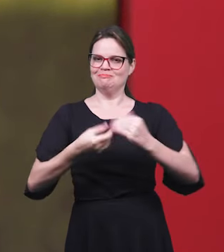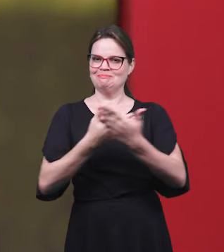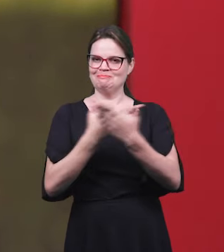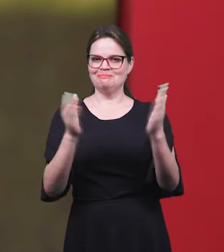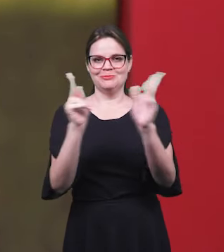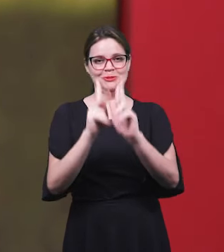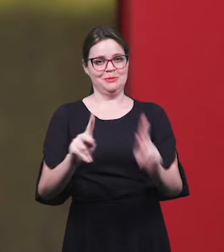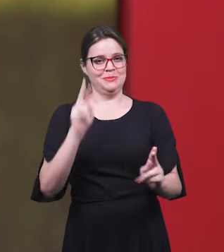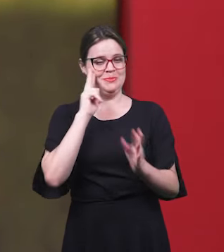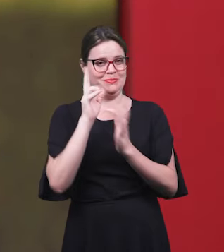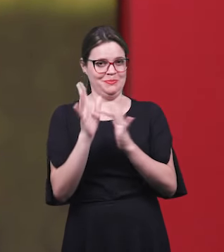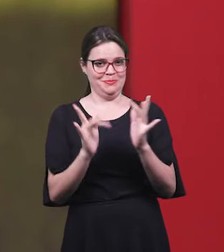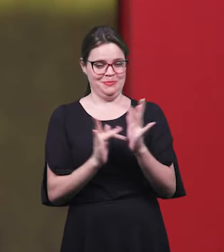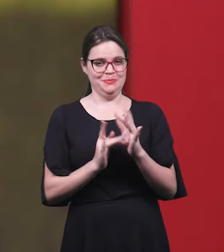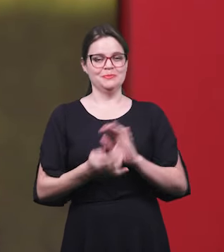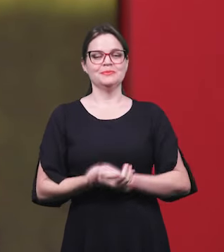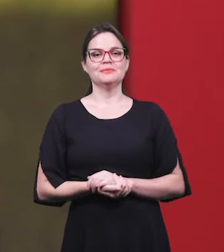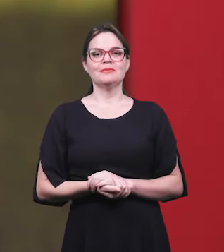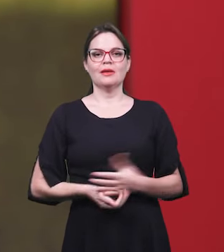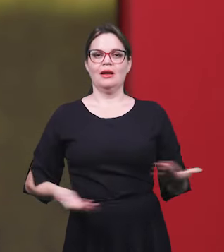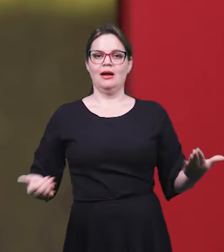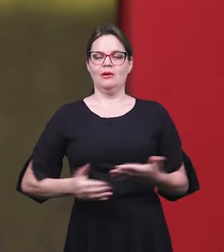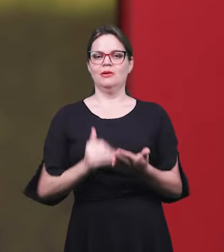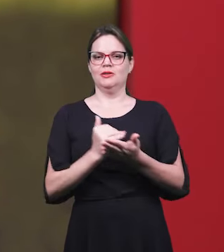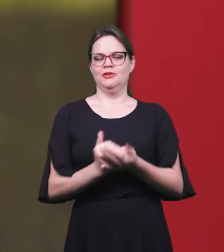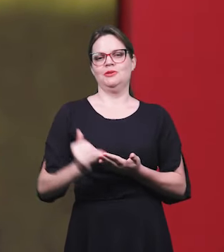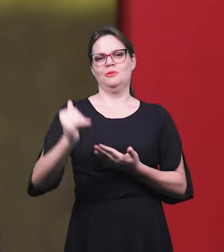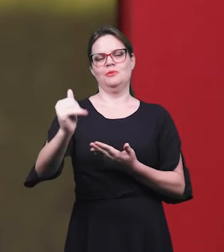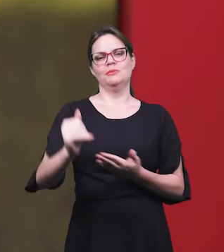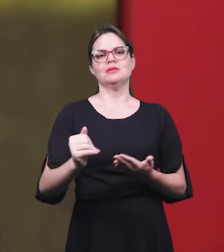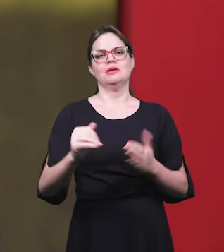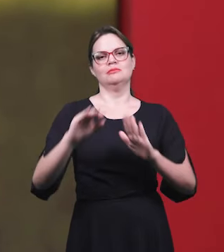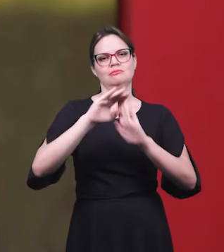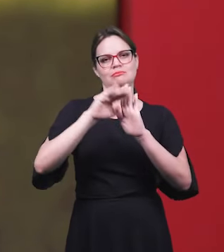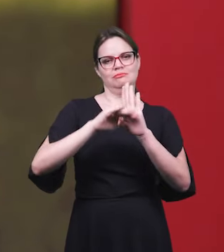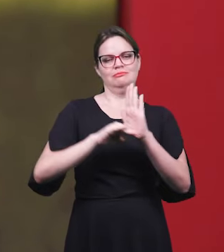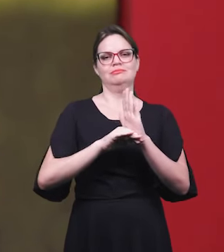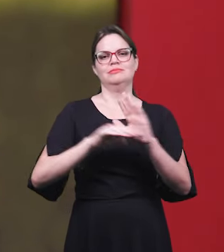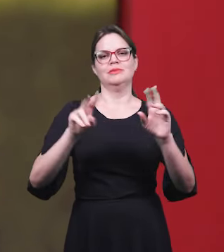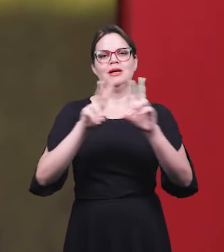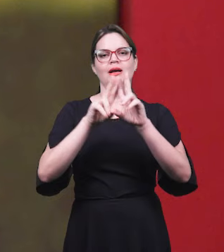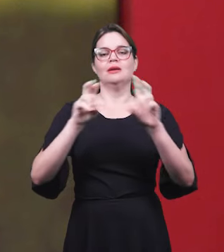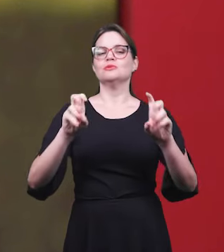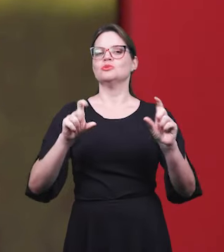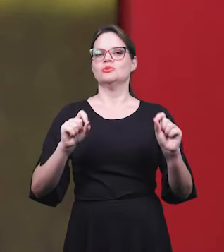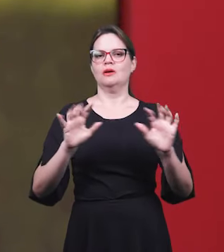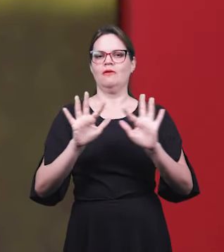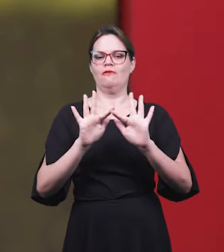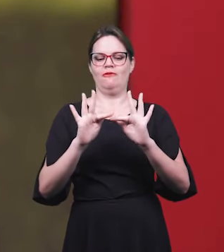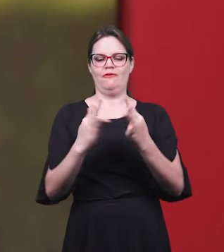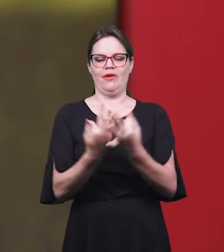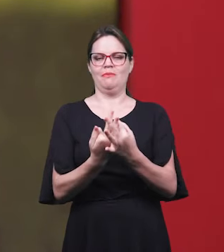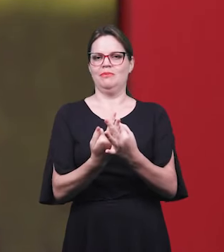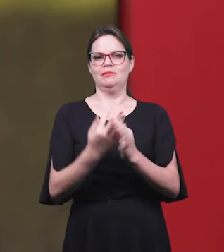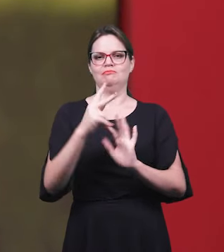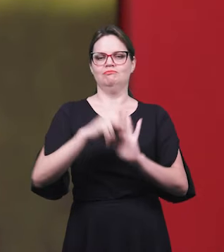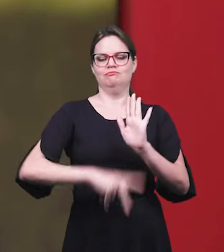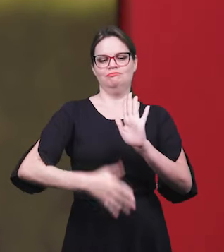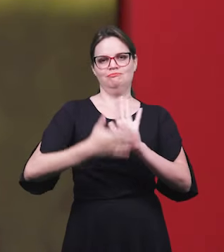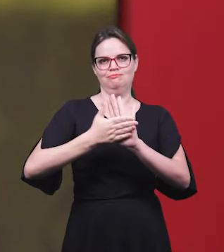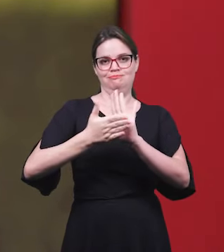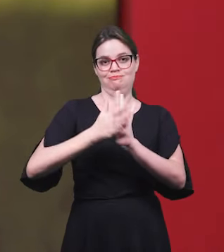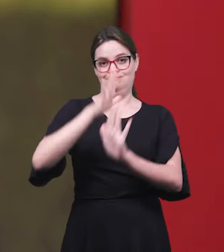saudar com a paz do Senhor Jesus. Estamos dando início a mais um programa sobre família.